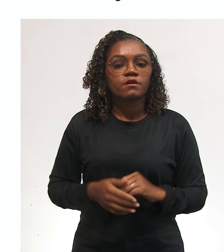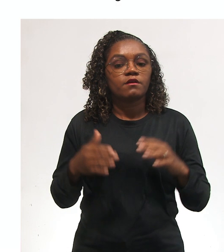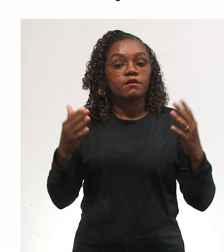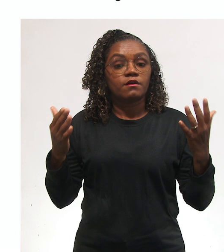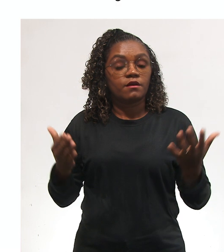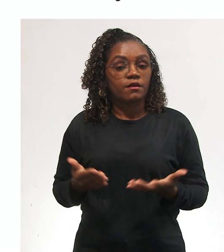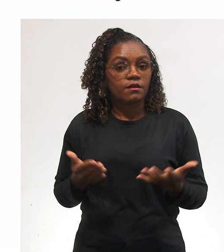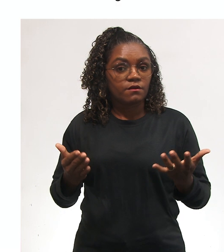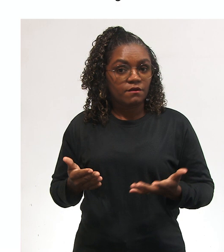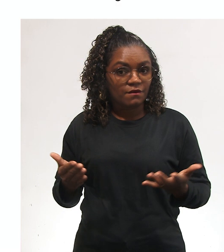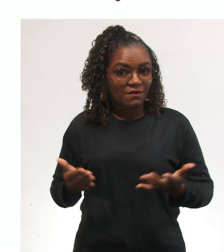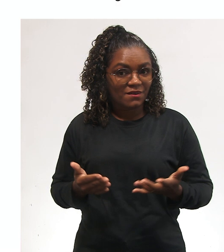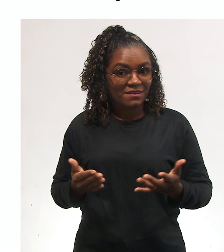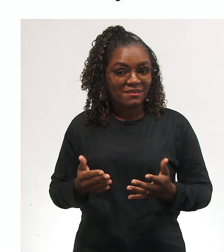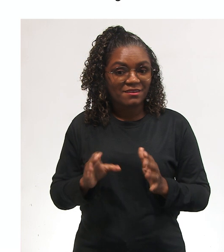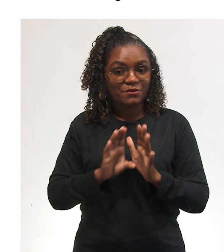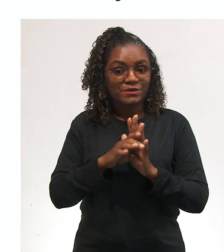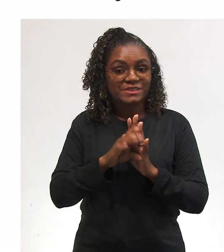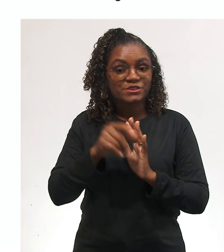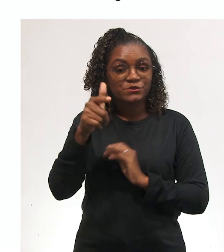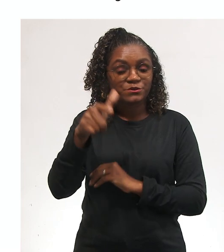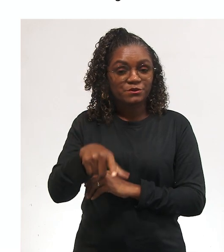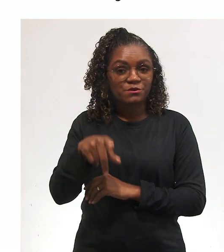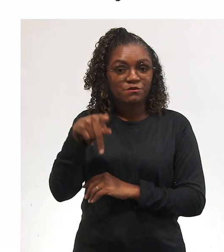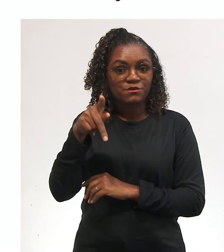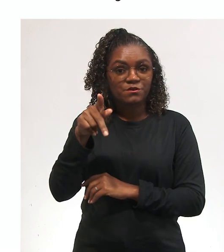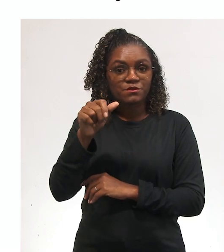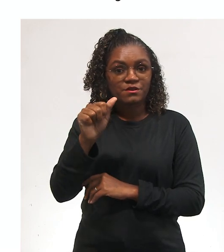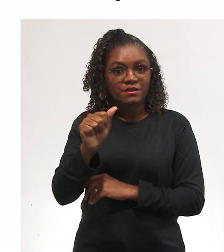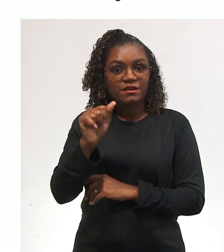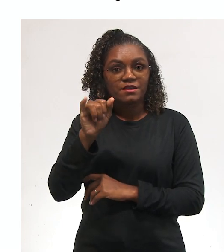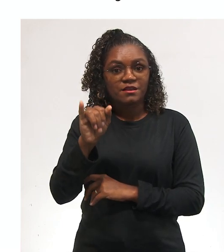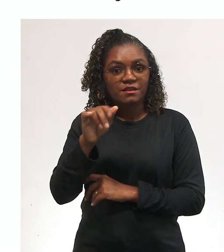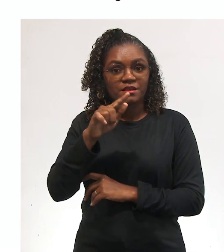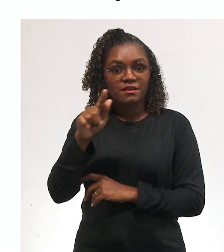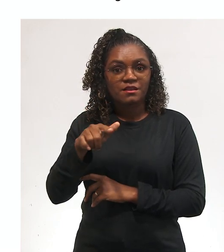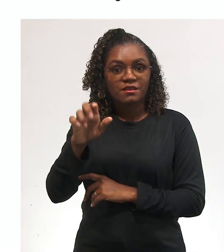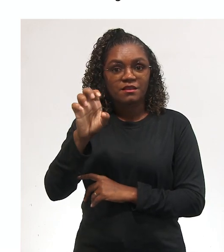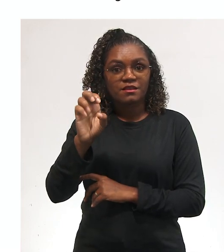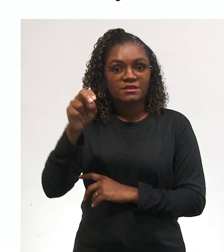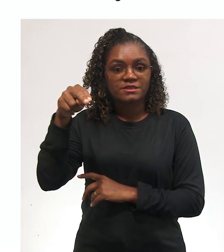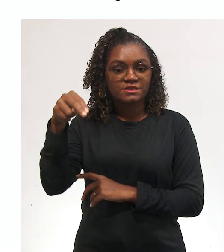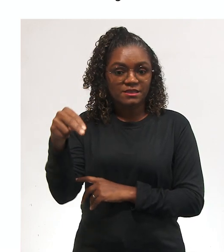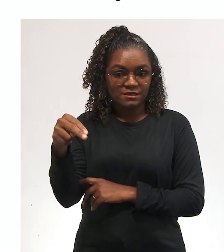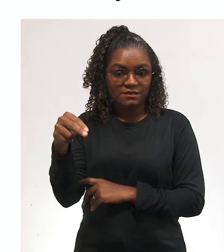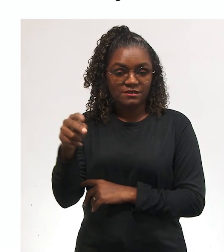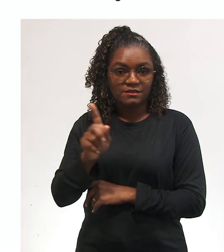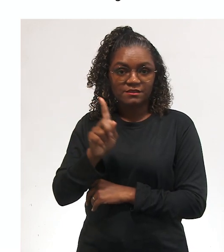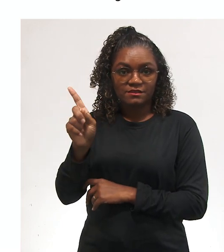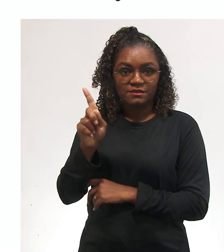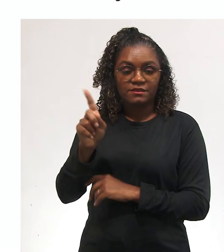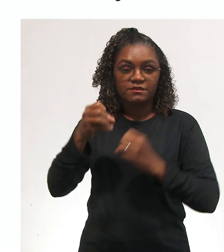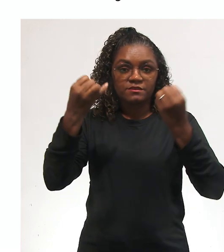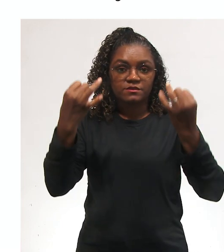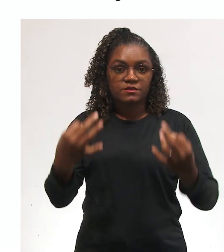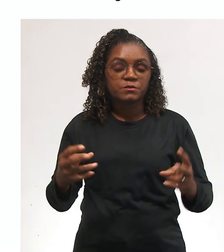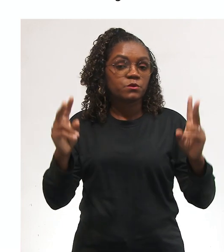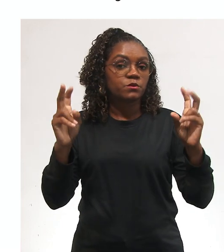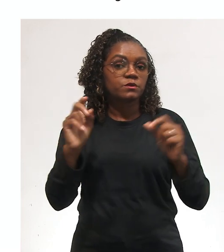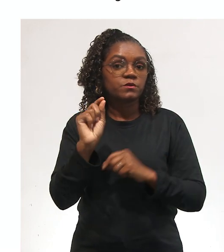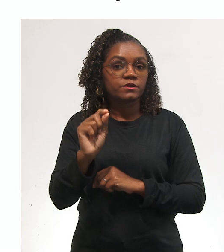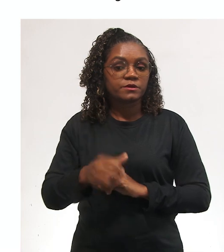Caímos novamente no conceito de Kaizen, que é melhoria contínua. É um modelo